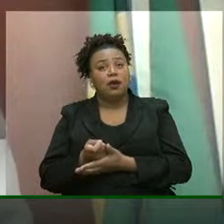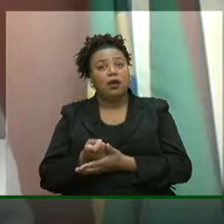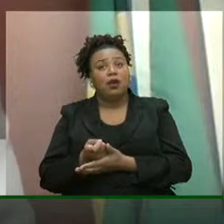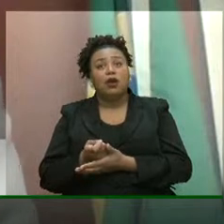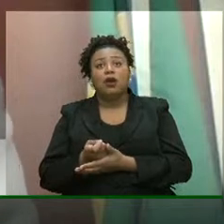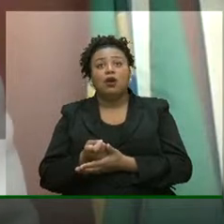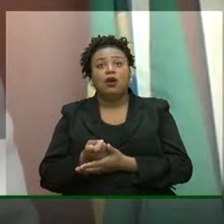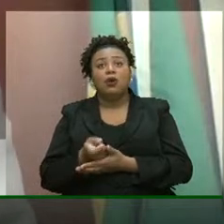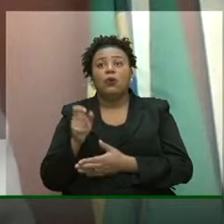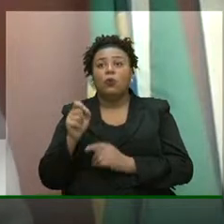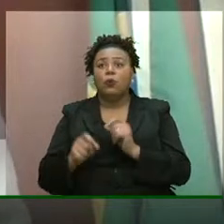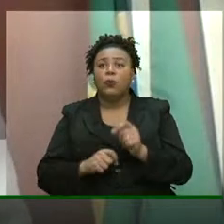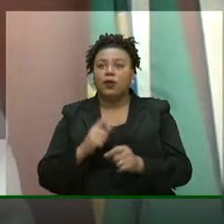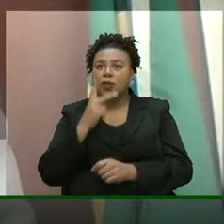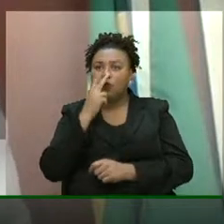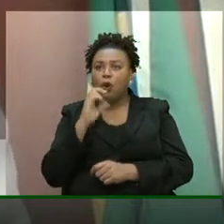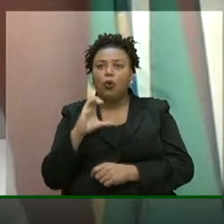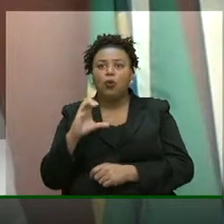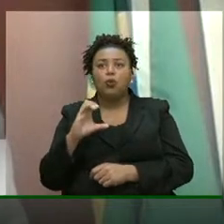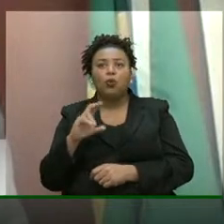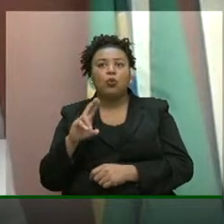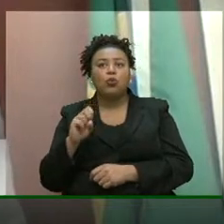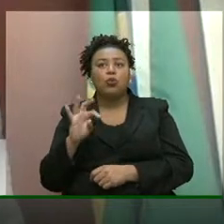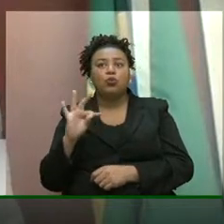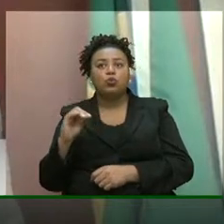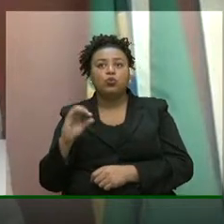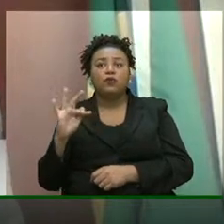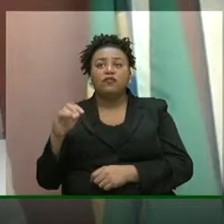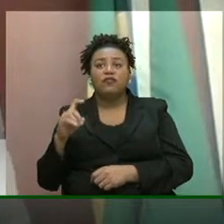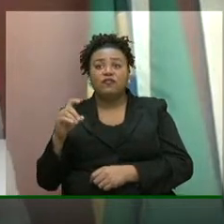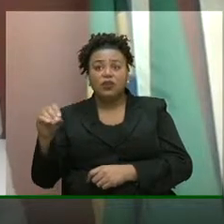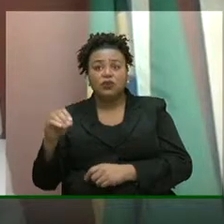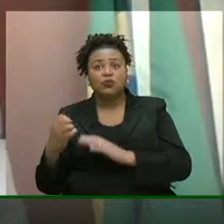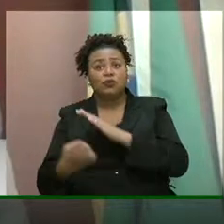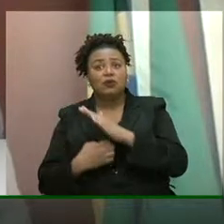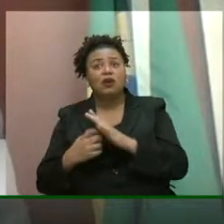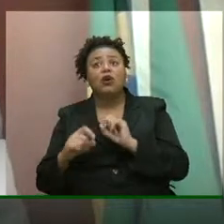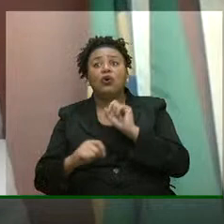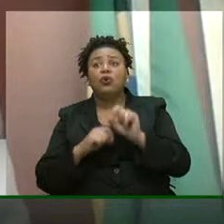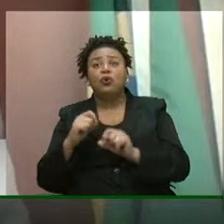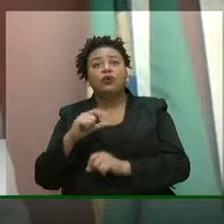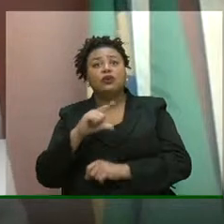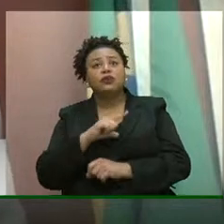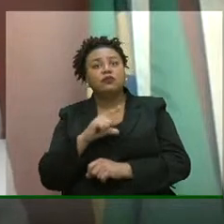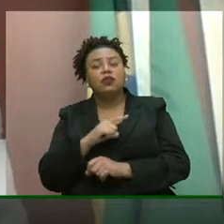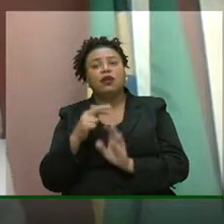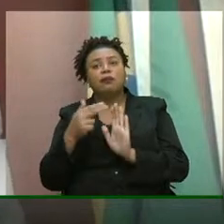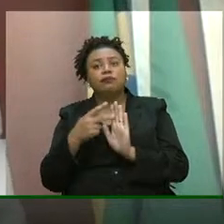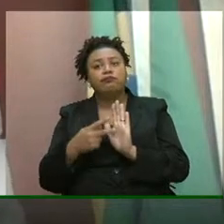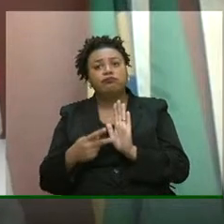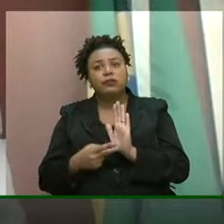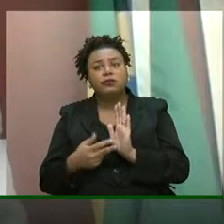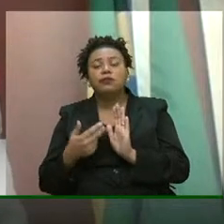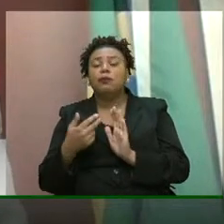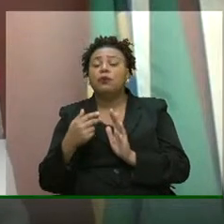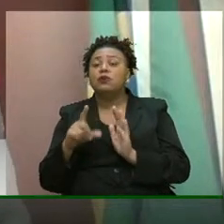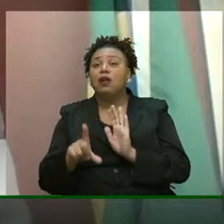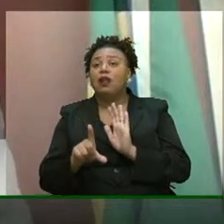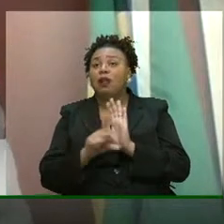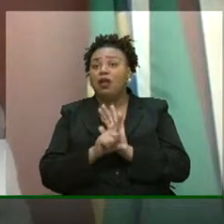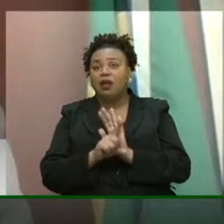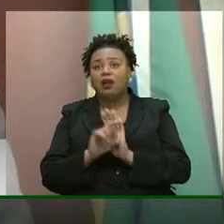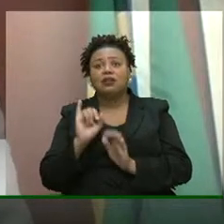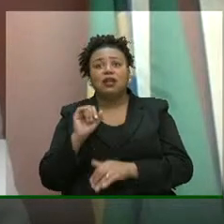se constitui como custo fixo destas empresas, com base em princípios legais, né? Como o princípio